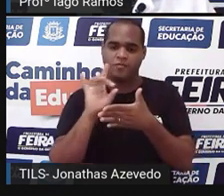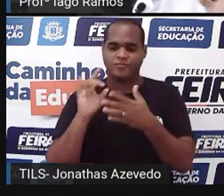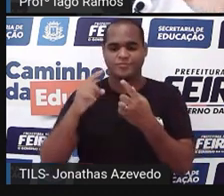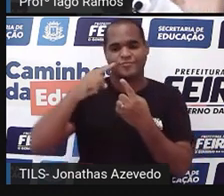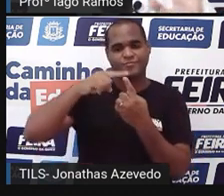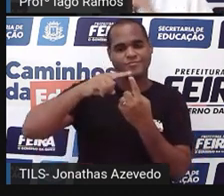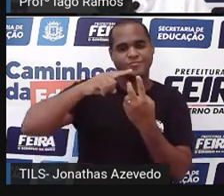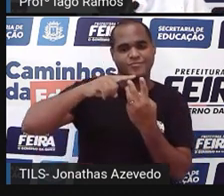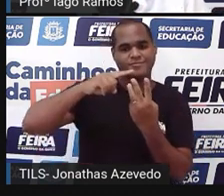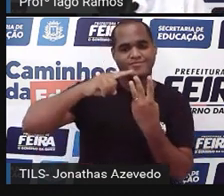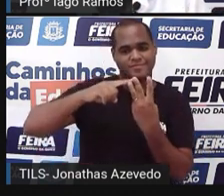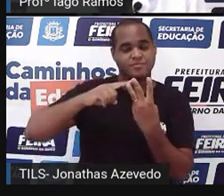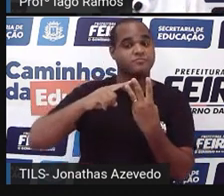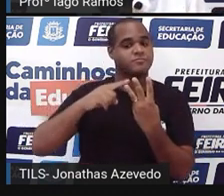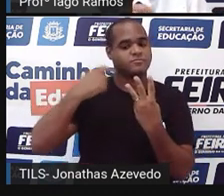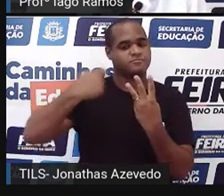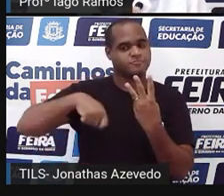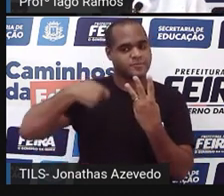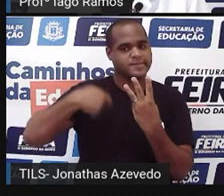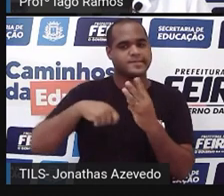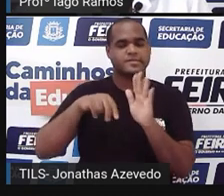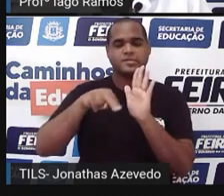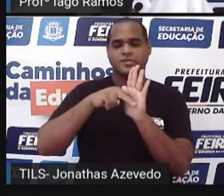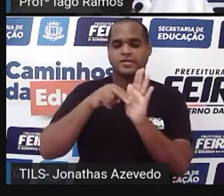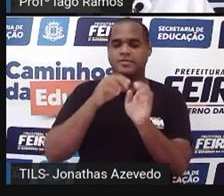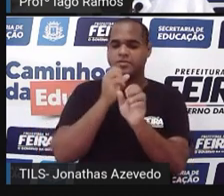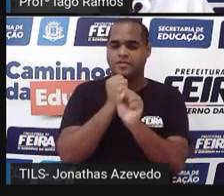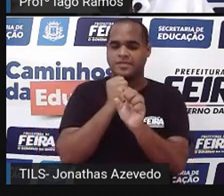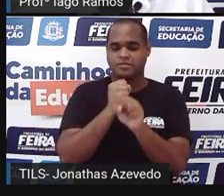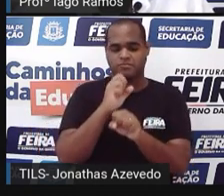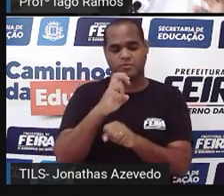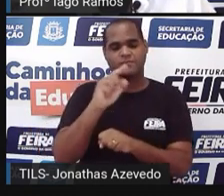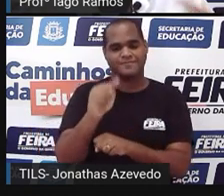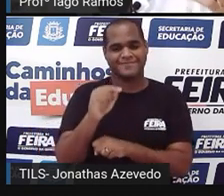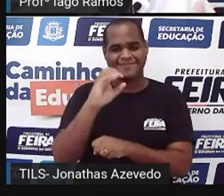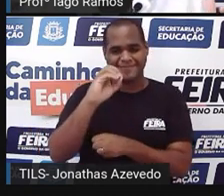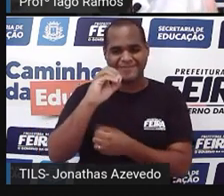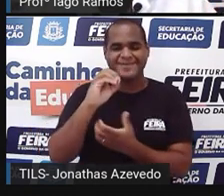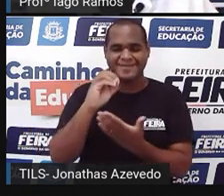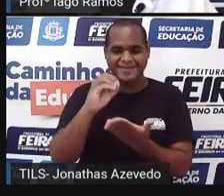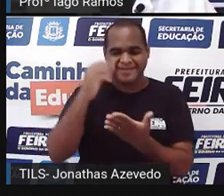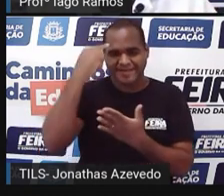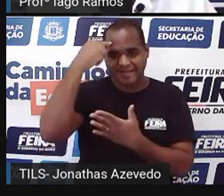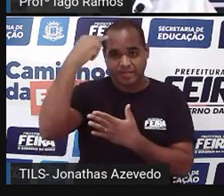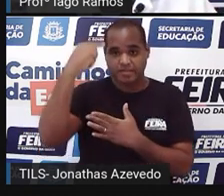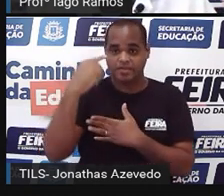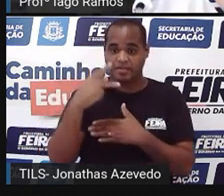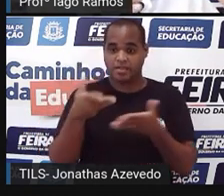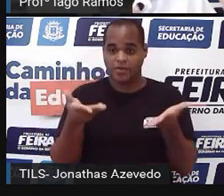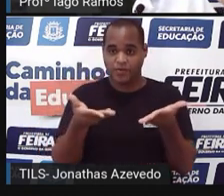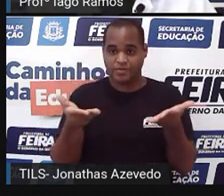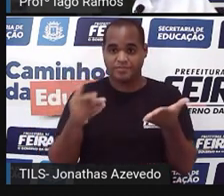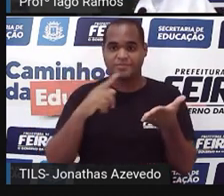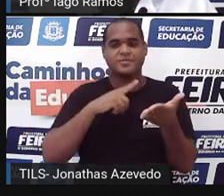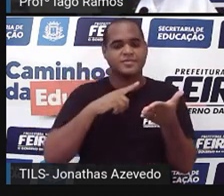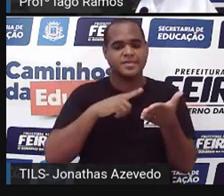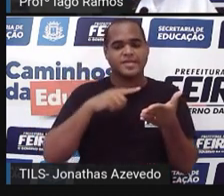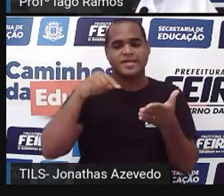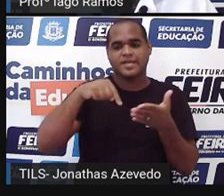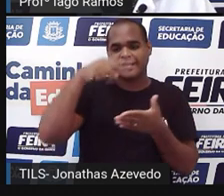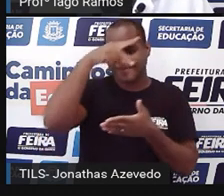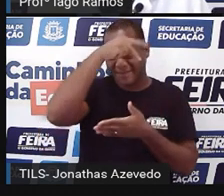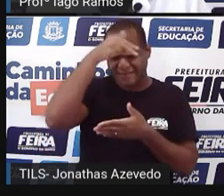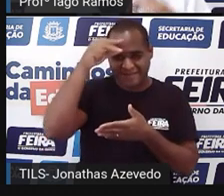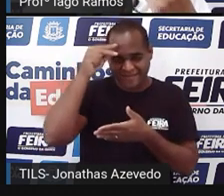unidade você tem que ter uma nota a partir de cinco vamos lembrar que nossa rede aqui né a nossa rede Municipal